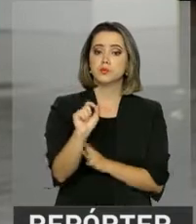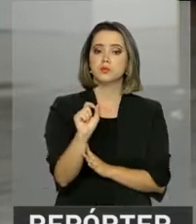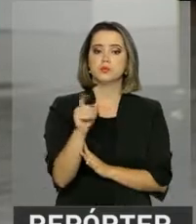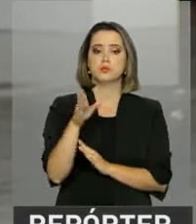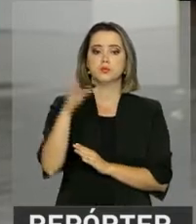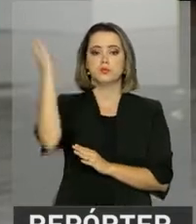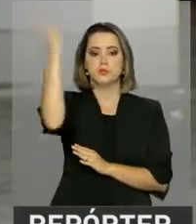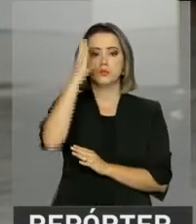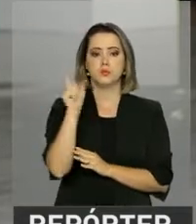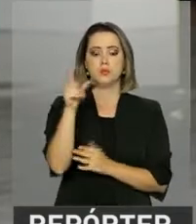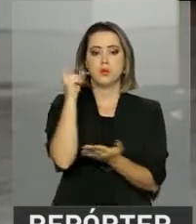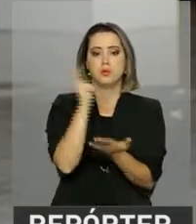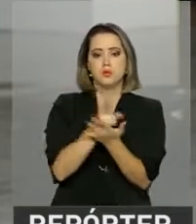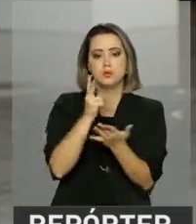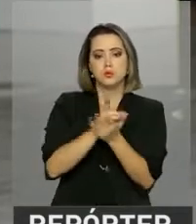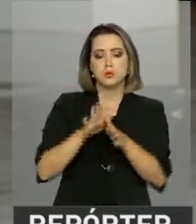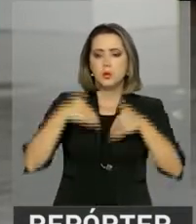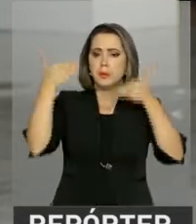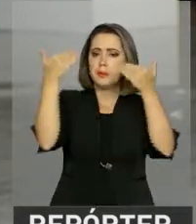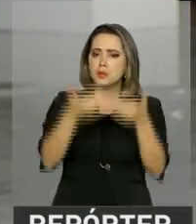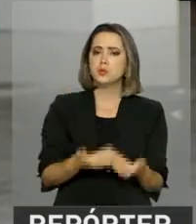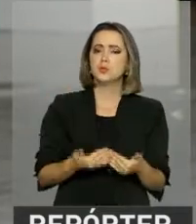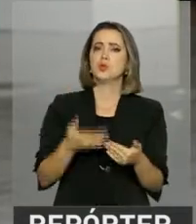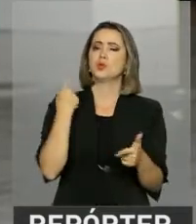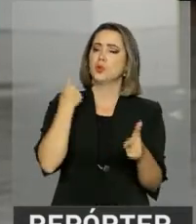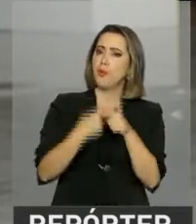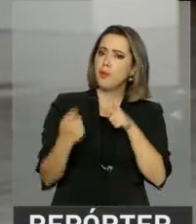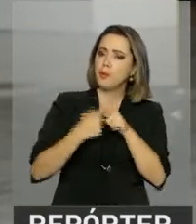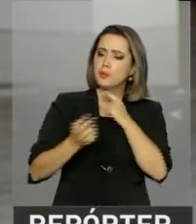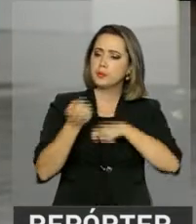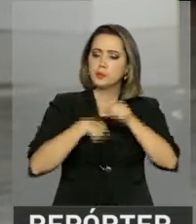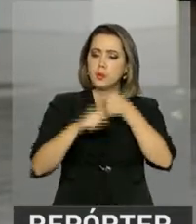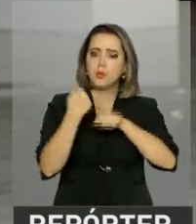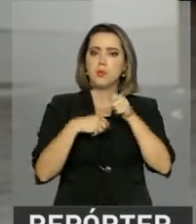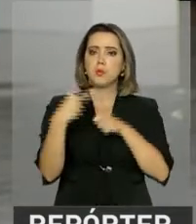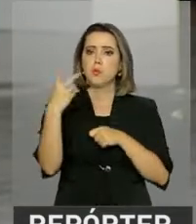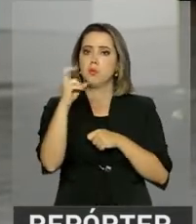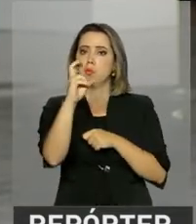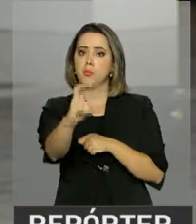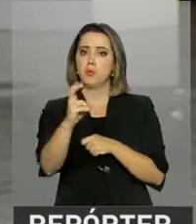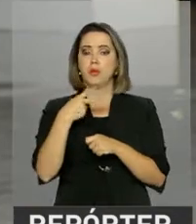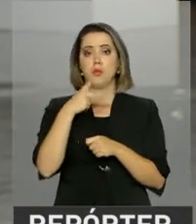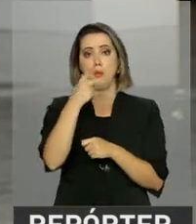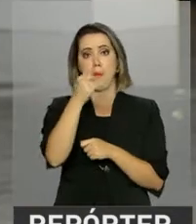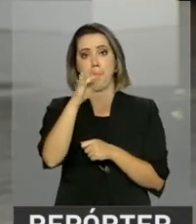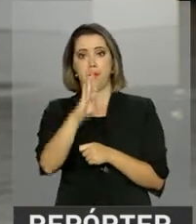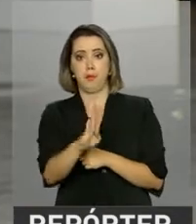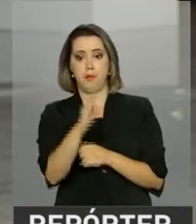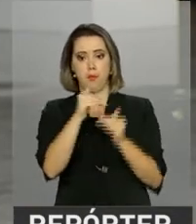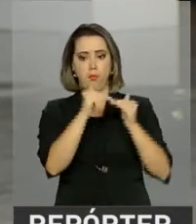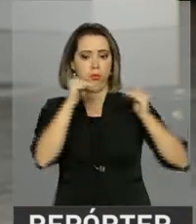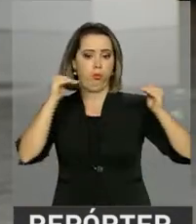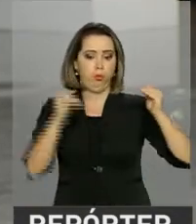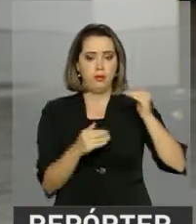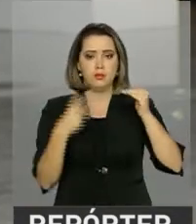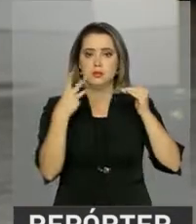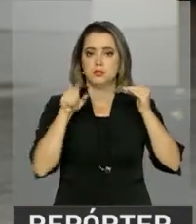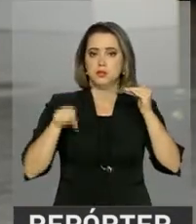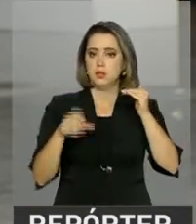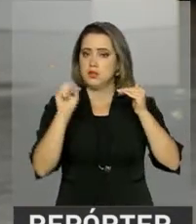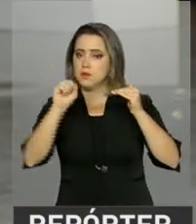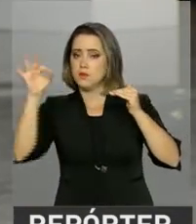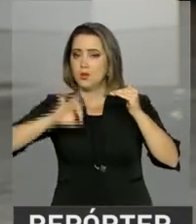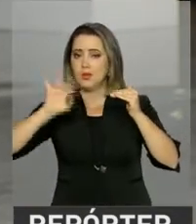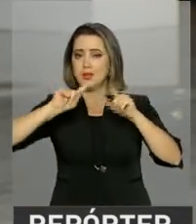brasil mesmo enfrentando uma recessão econômica em 2015 com que era do tipo de 13,8 por cento e em